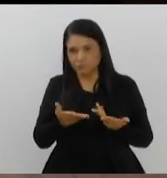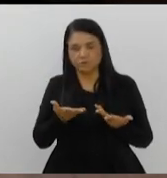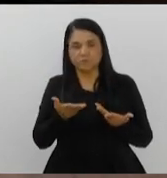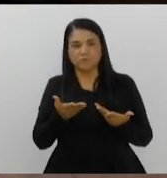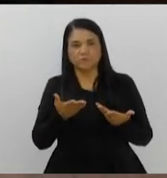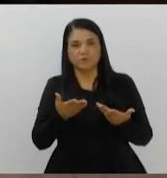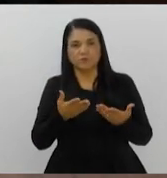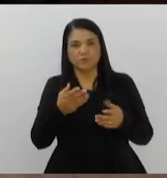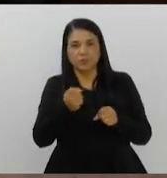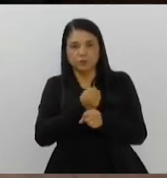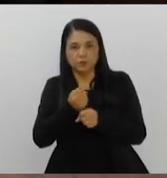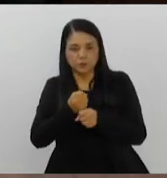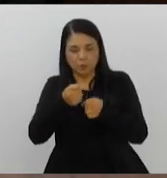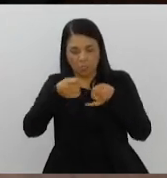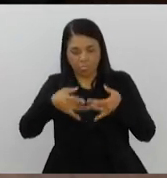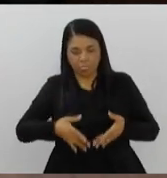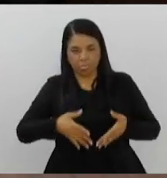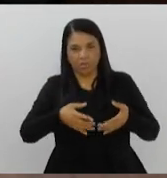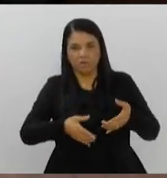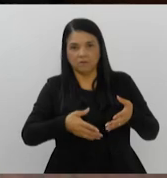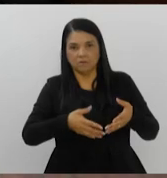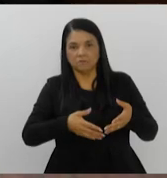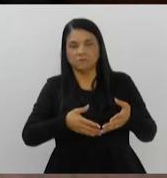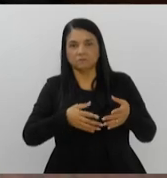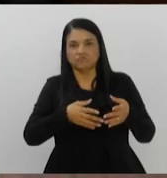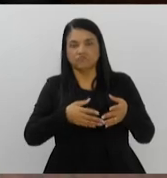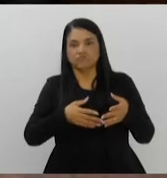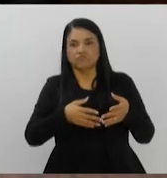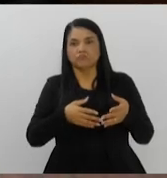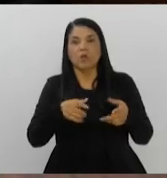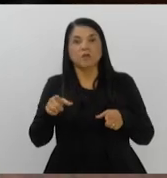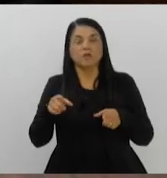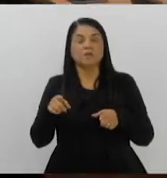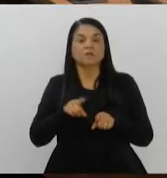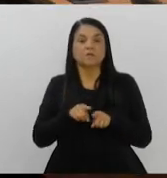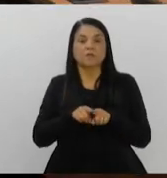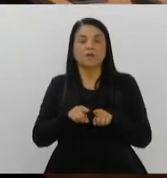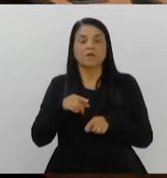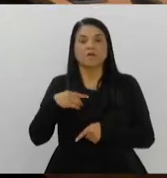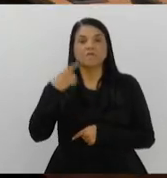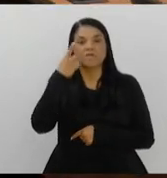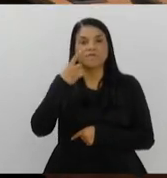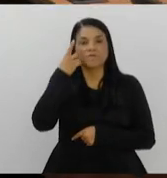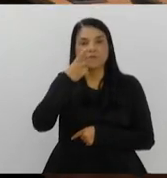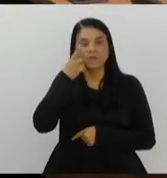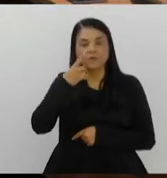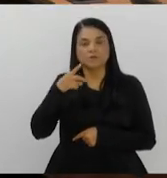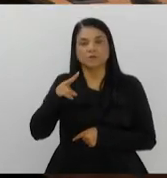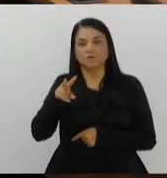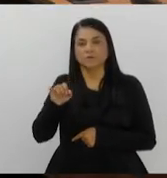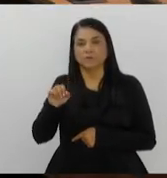a CCJ agora, está aqui o deputado Vinícius Cozolino, que também comigo, a deputada